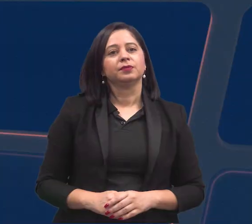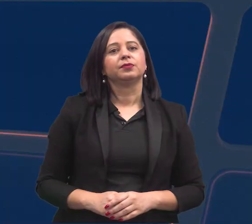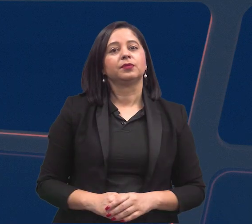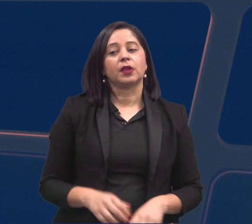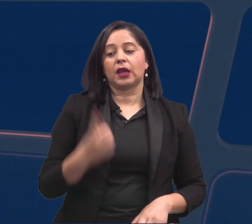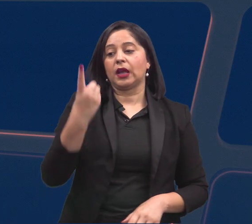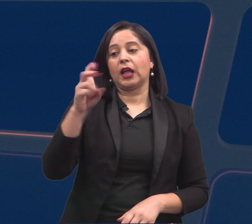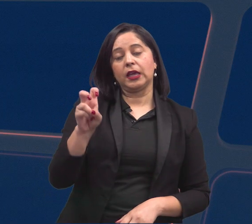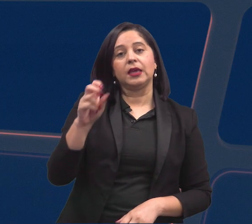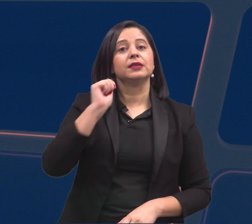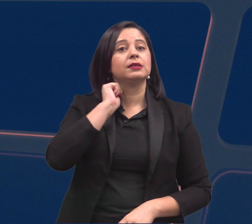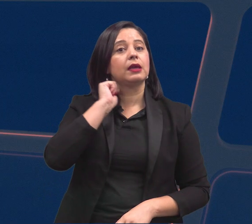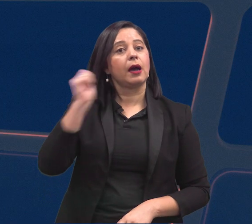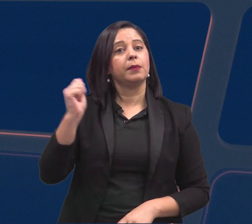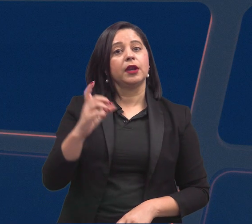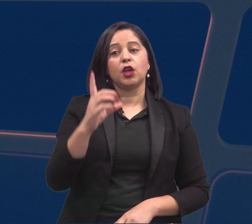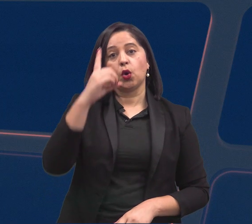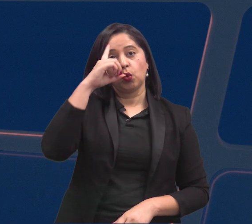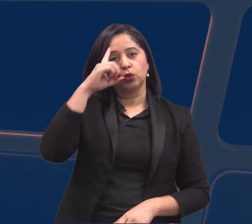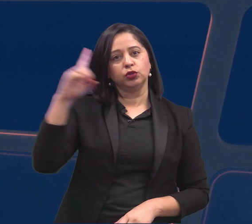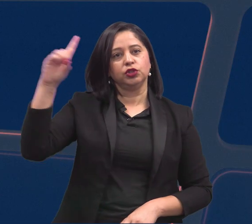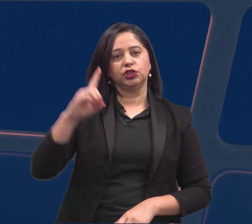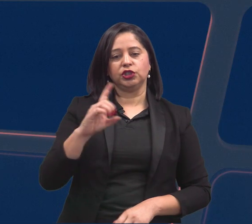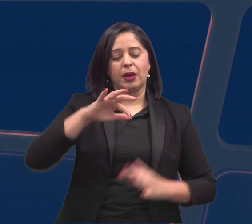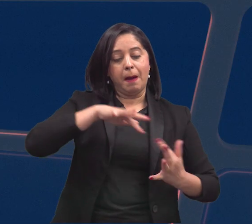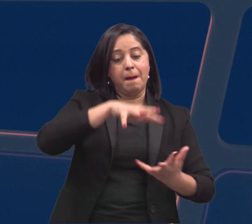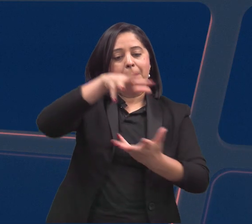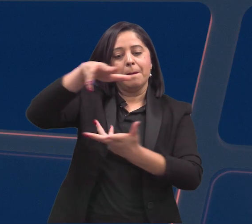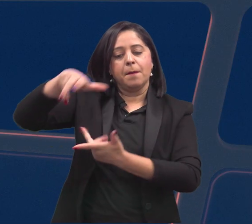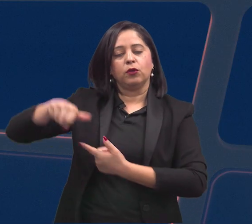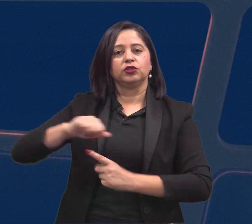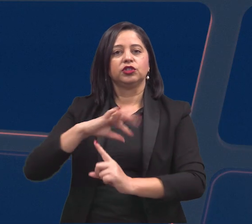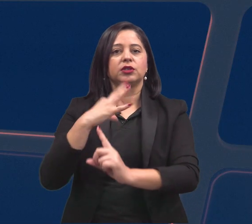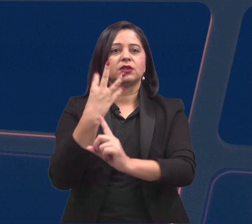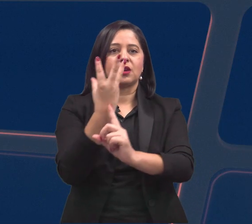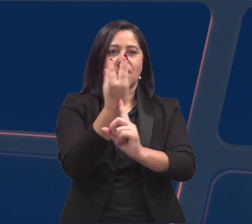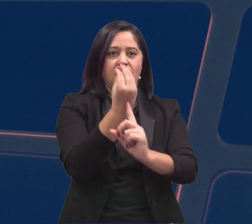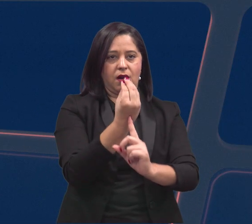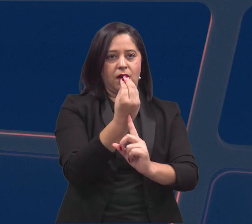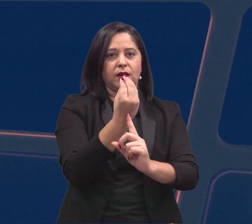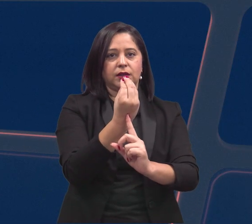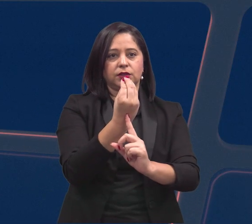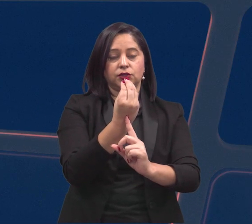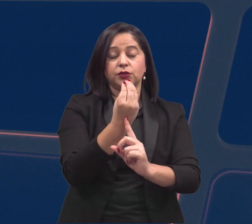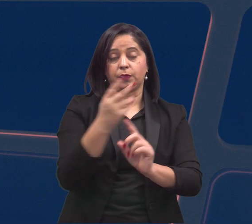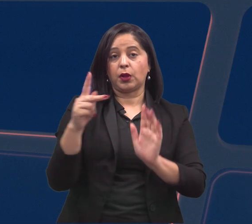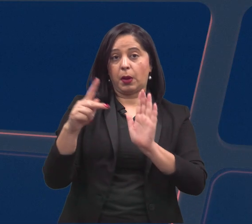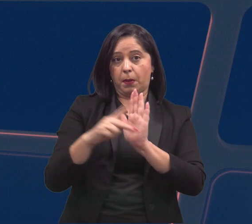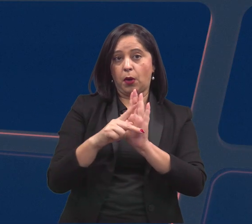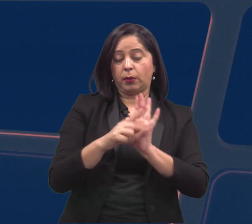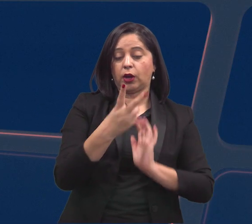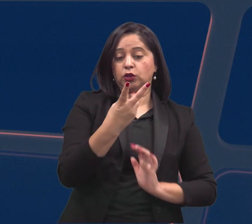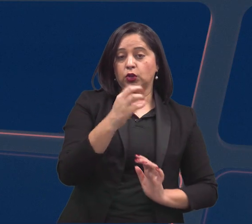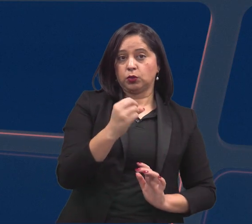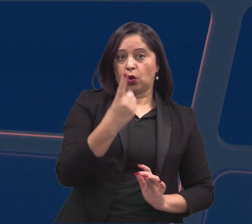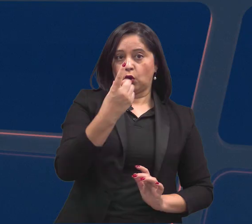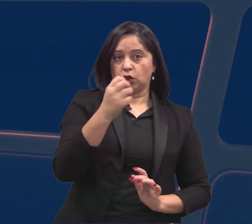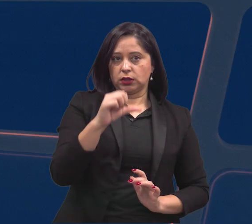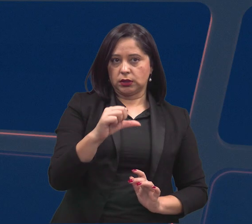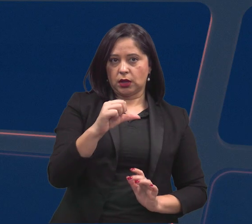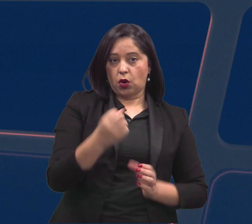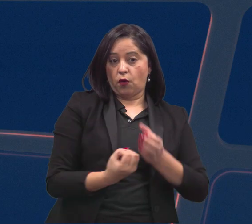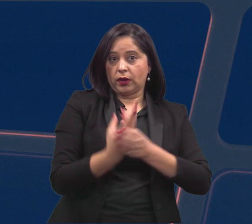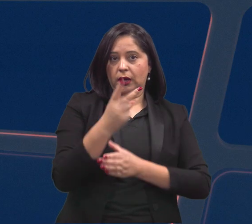projeto. E em 15 de abril foi comemorado o Dia Mundial da Arte. A data foi criada pela Unesco em 2019